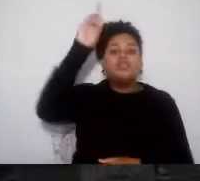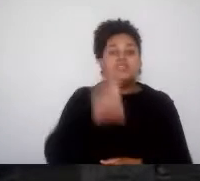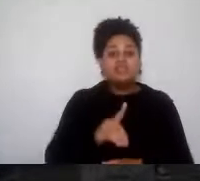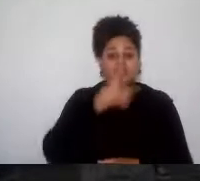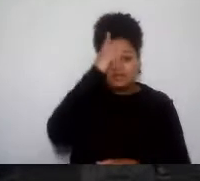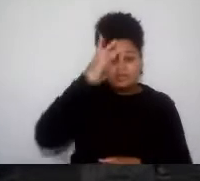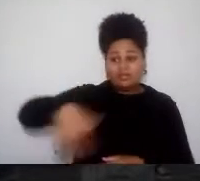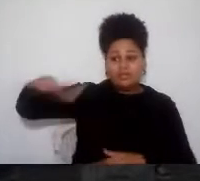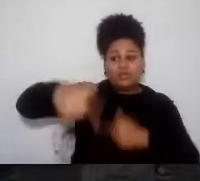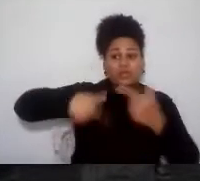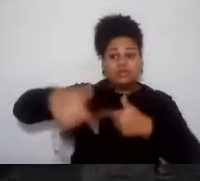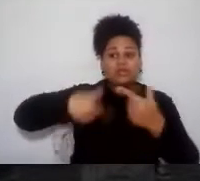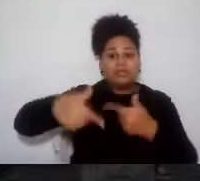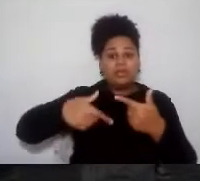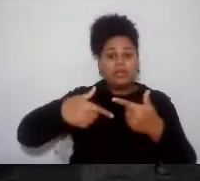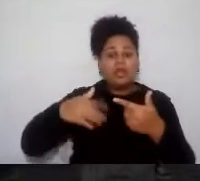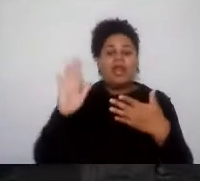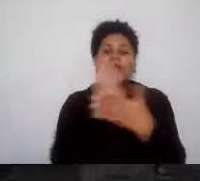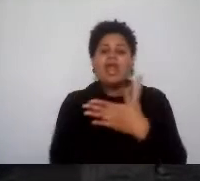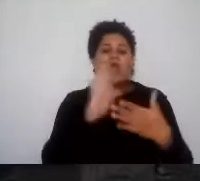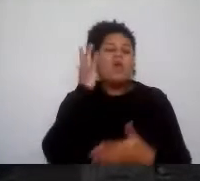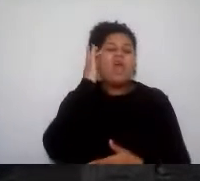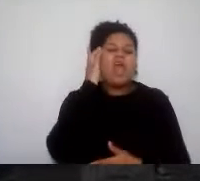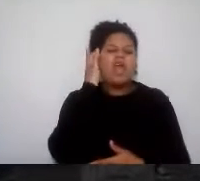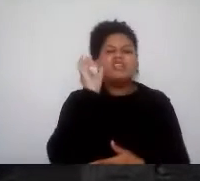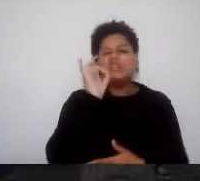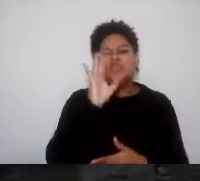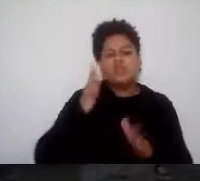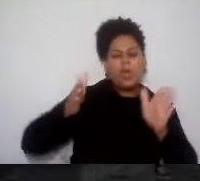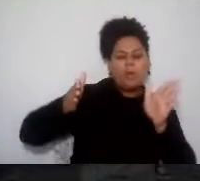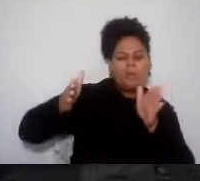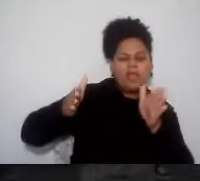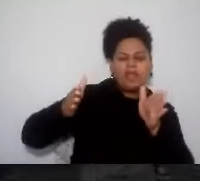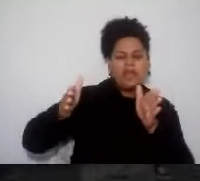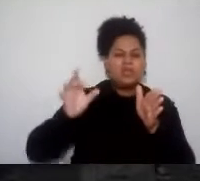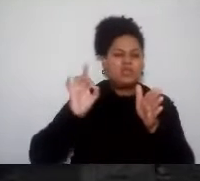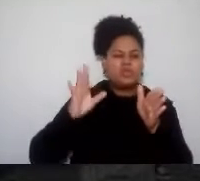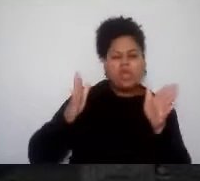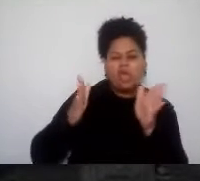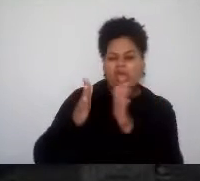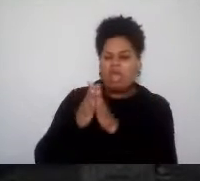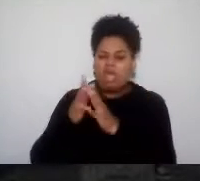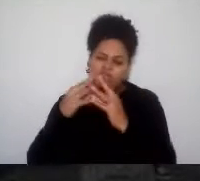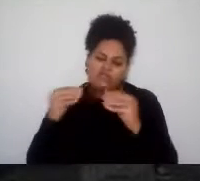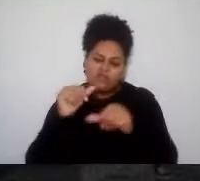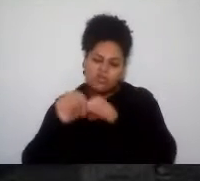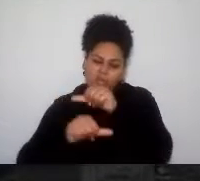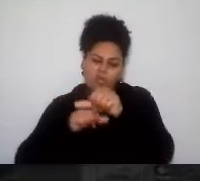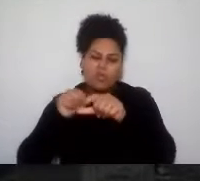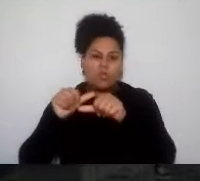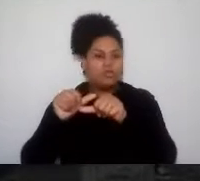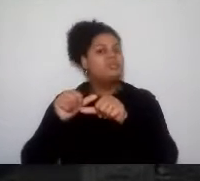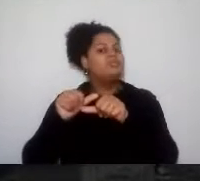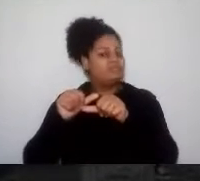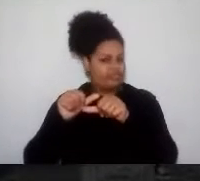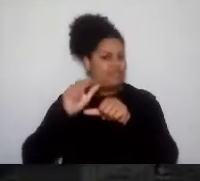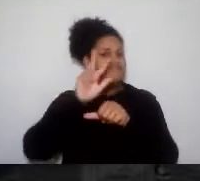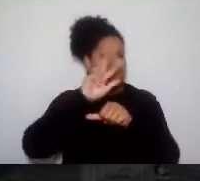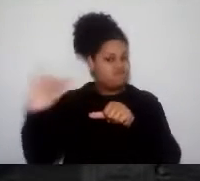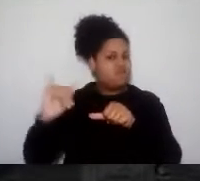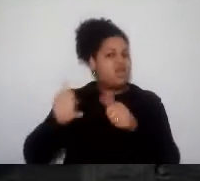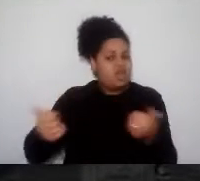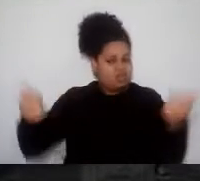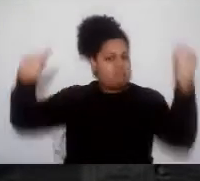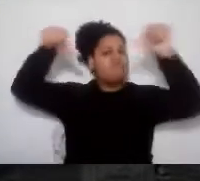ser por um período, se enganam. Isso vai ser o início de muitas coisas piores que virão por